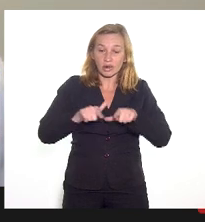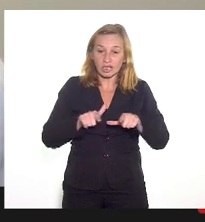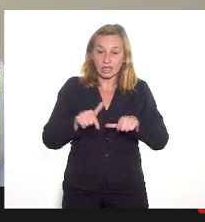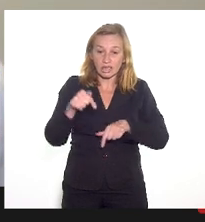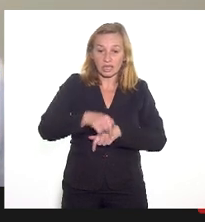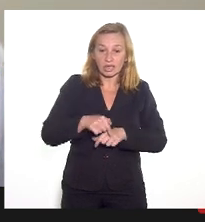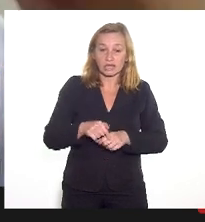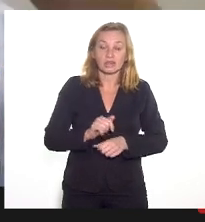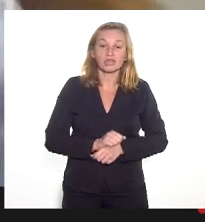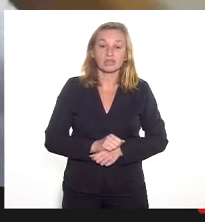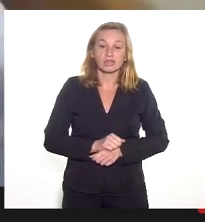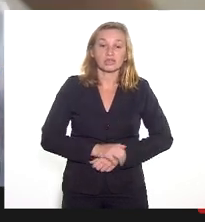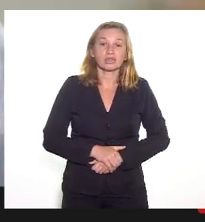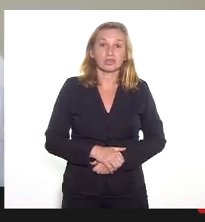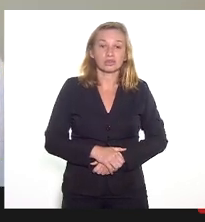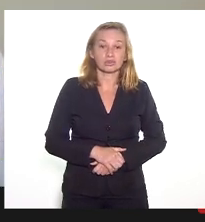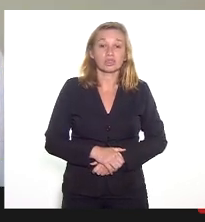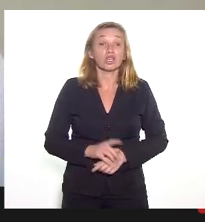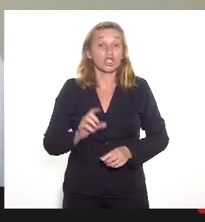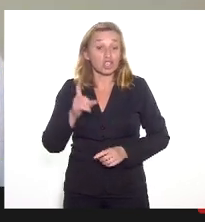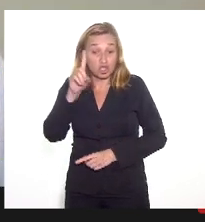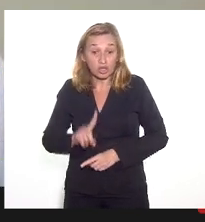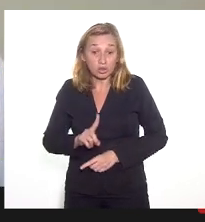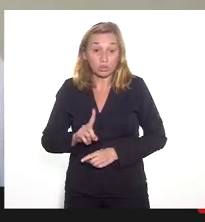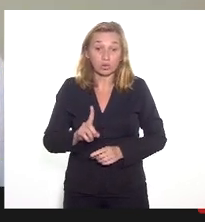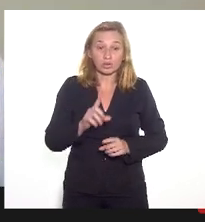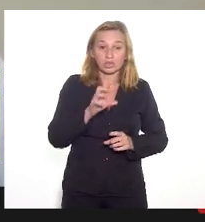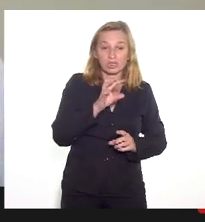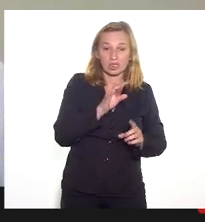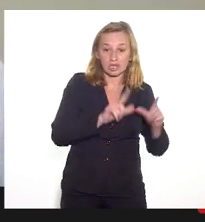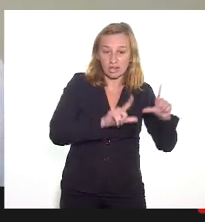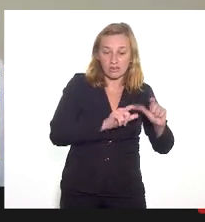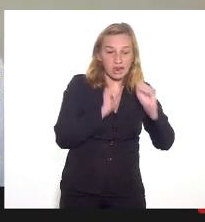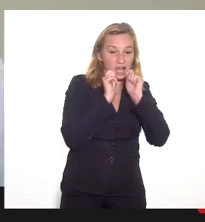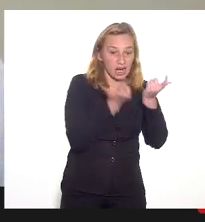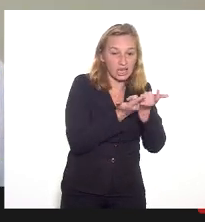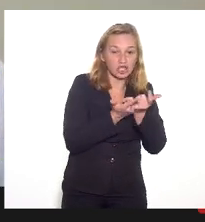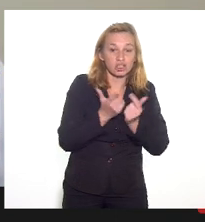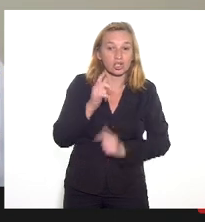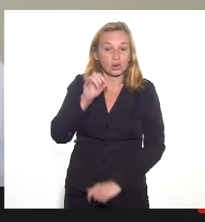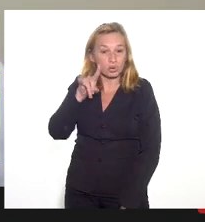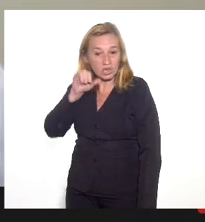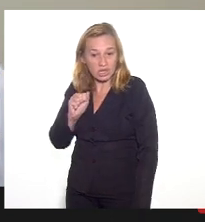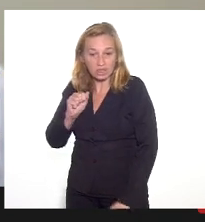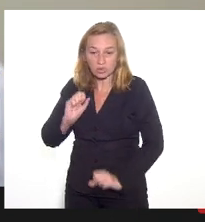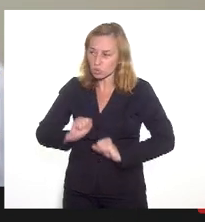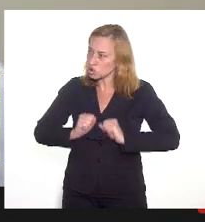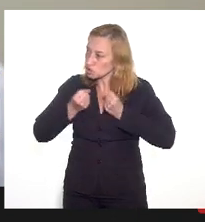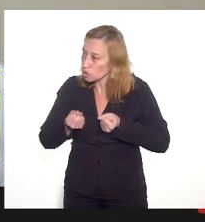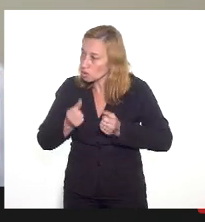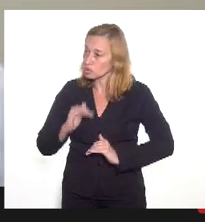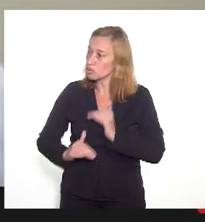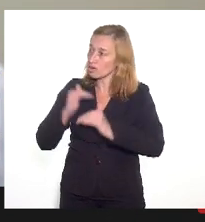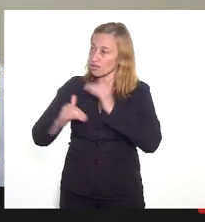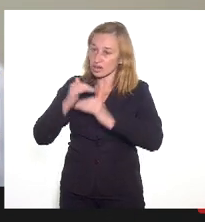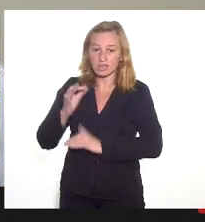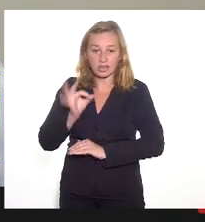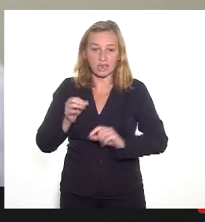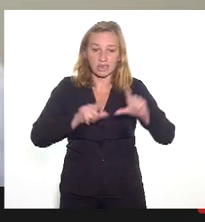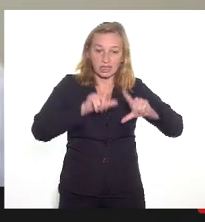ao vivo desse ato, e do diretor da TV Alerj, Luciano Silva. Eu quero cumprimentar os esforços e os avanços recentes da